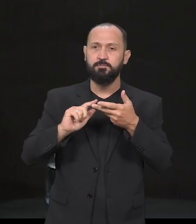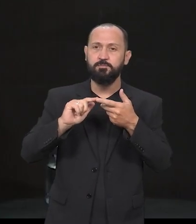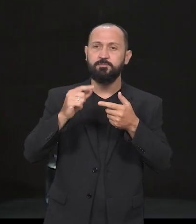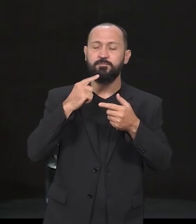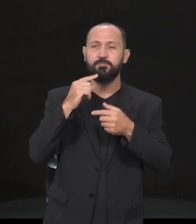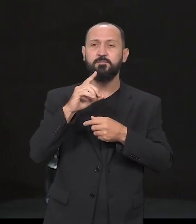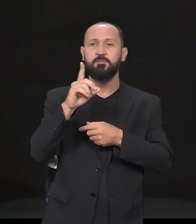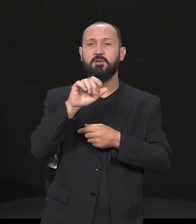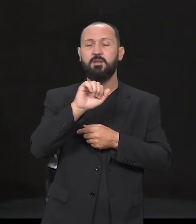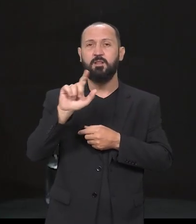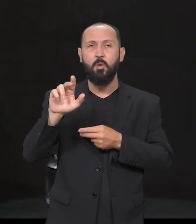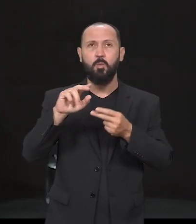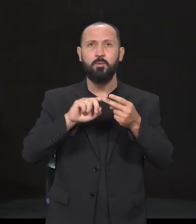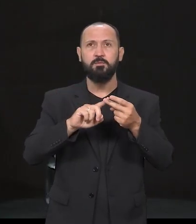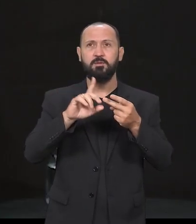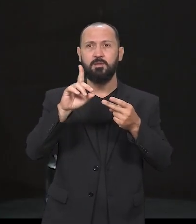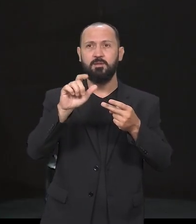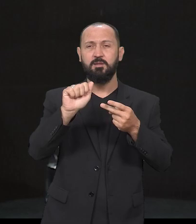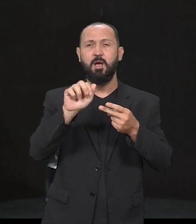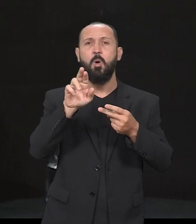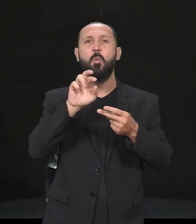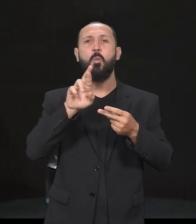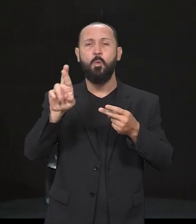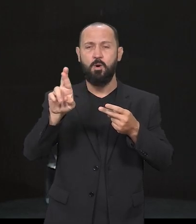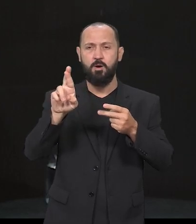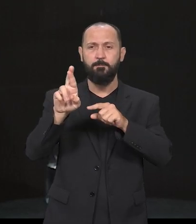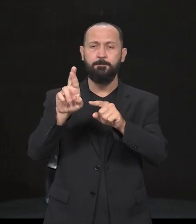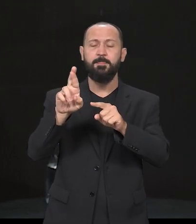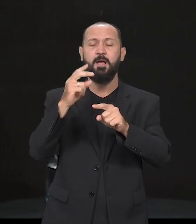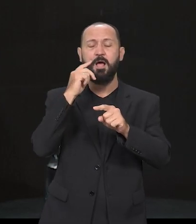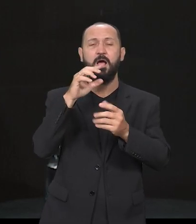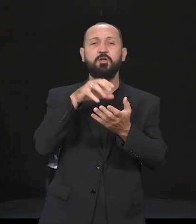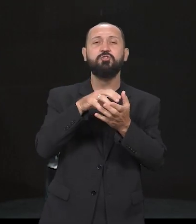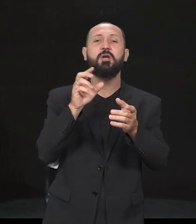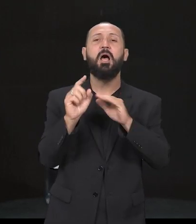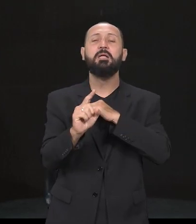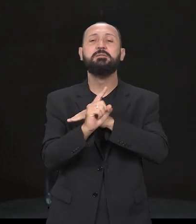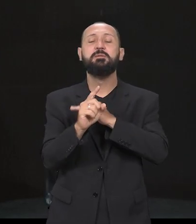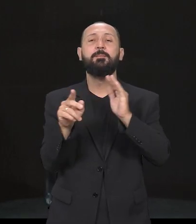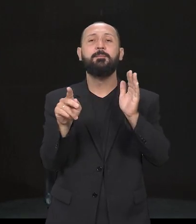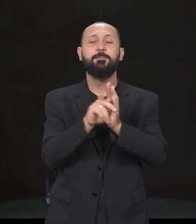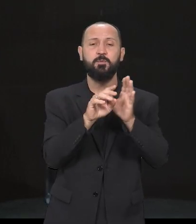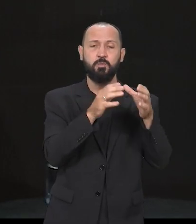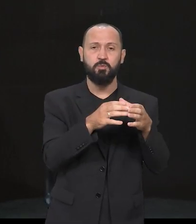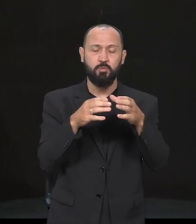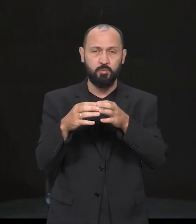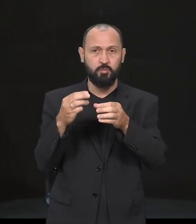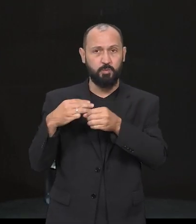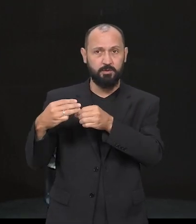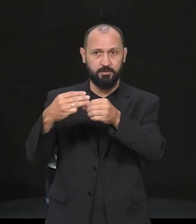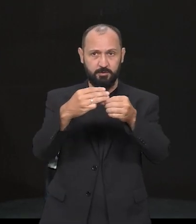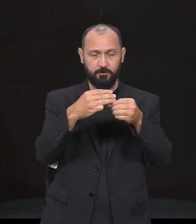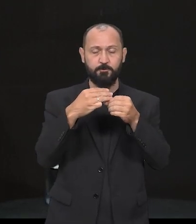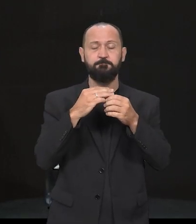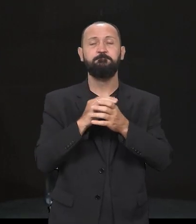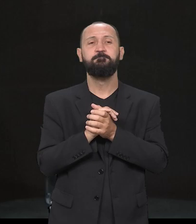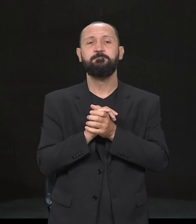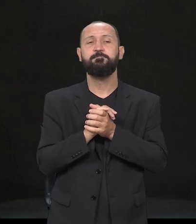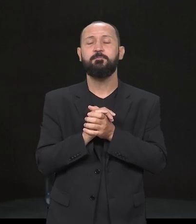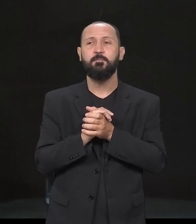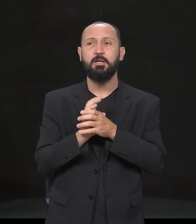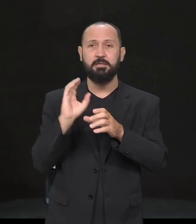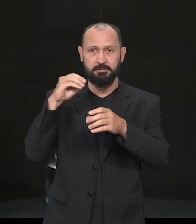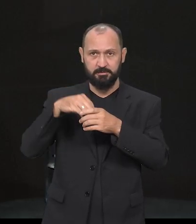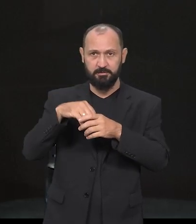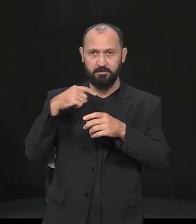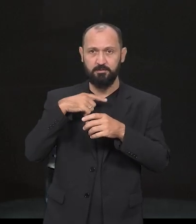divisões. A gente tem o DAU, a gente tem o DAUR, né, que é a divisão que atua no atendimento das unidades do interior. Então, no